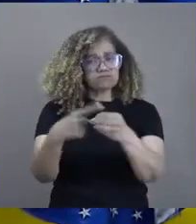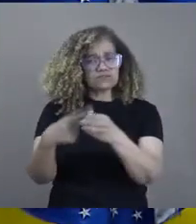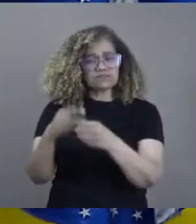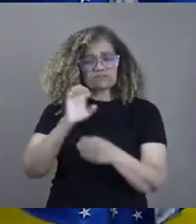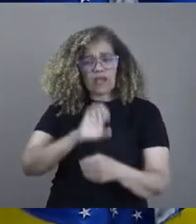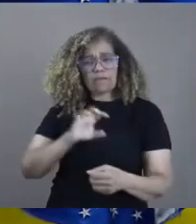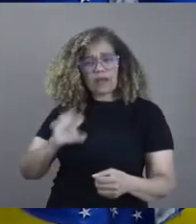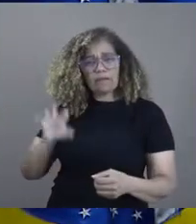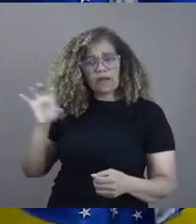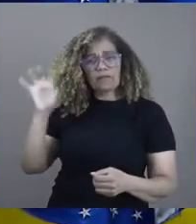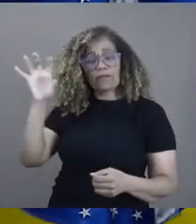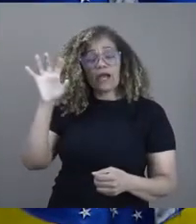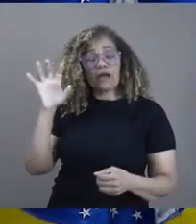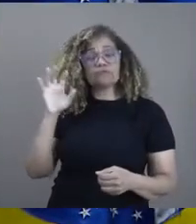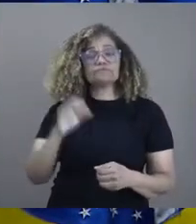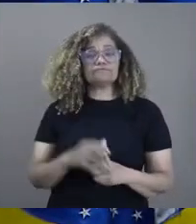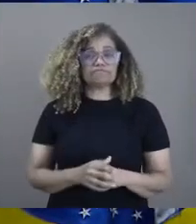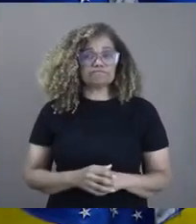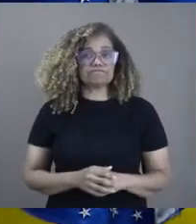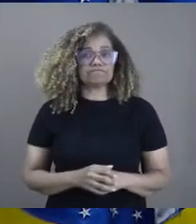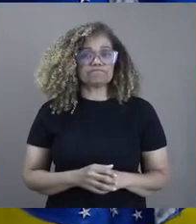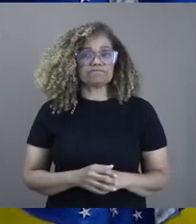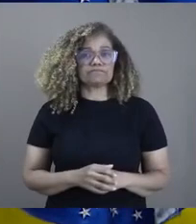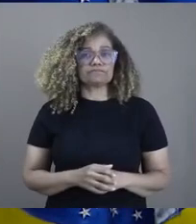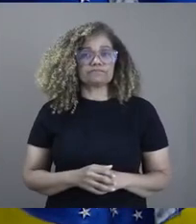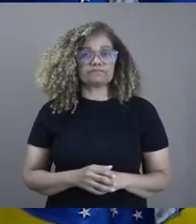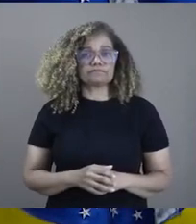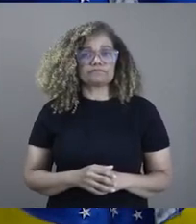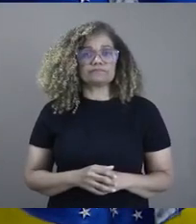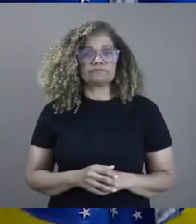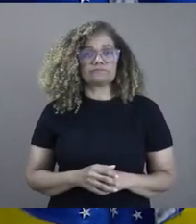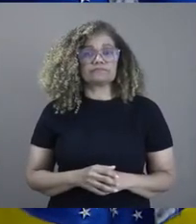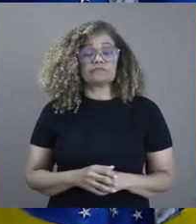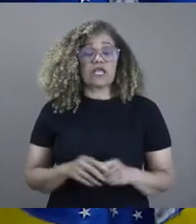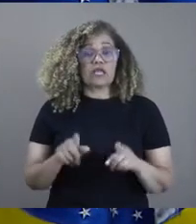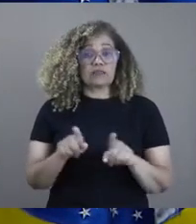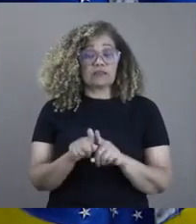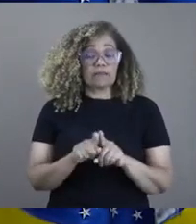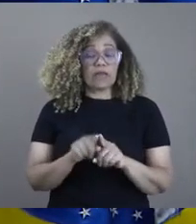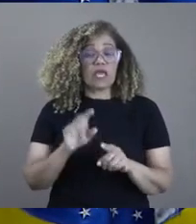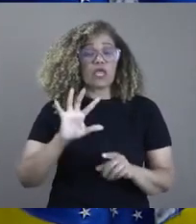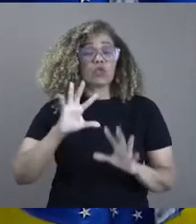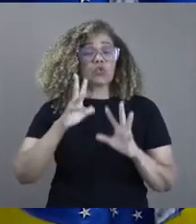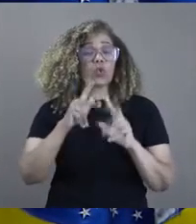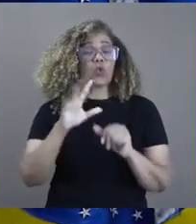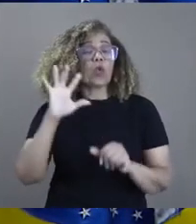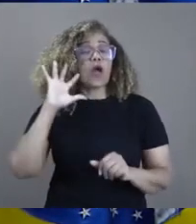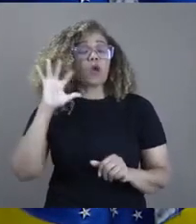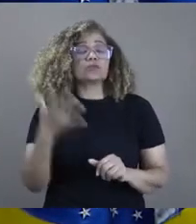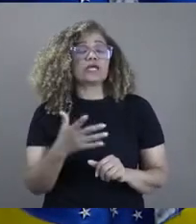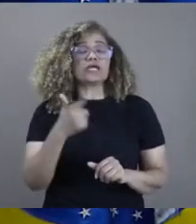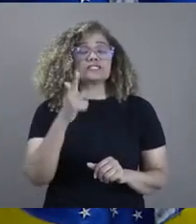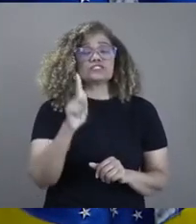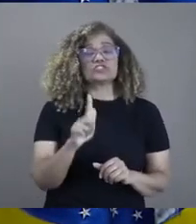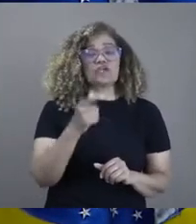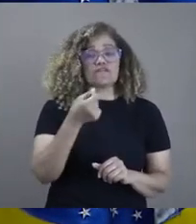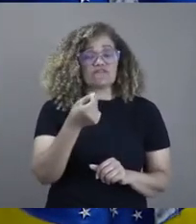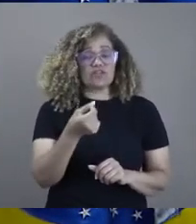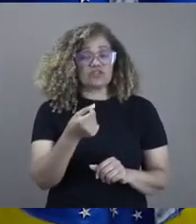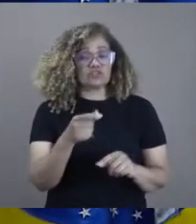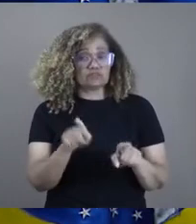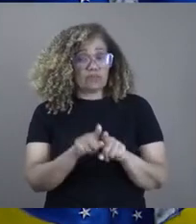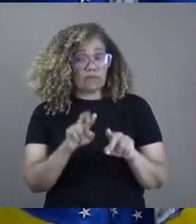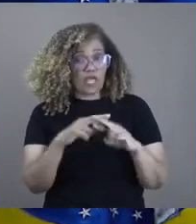tudo vai desaguar na Cúpula do G20 a reunião dos chefes